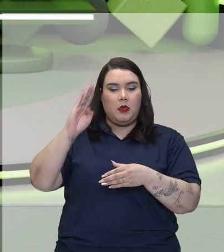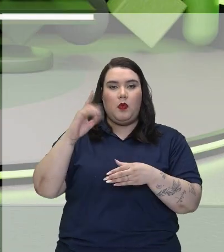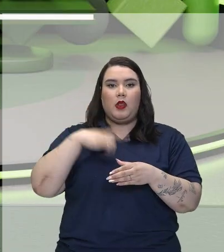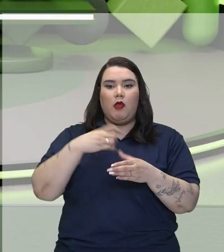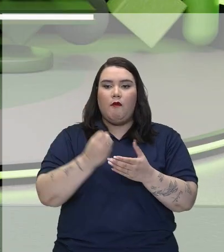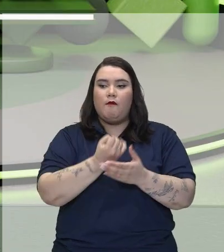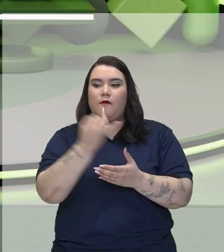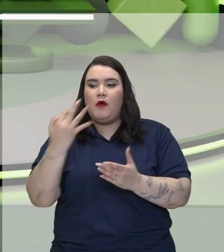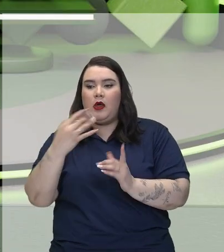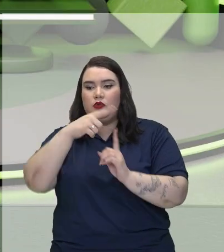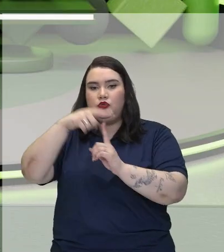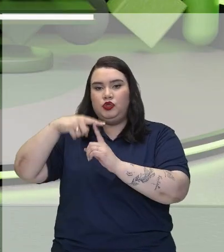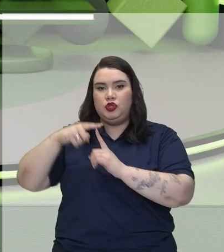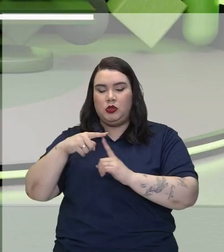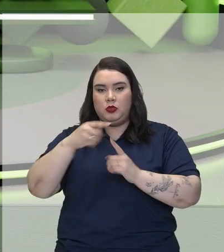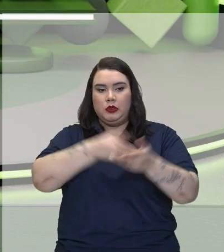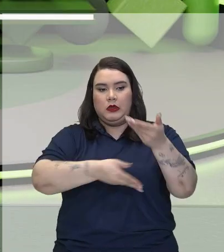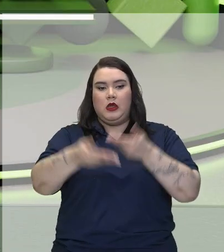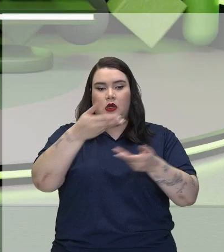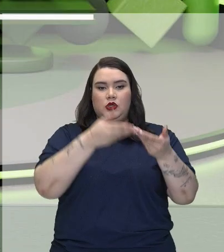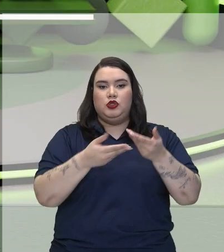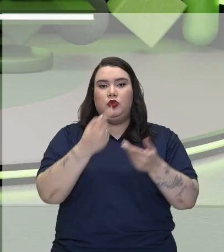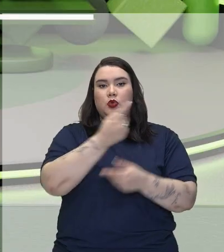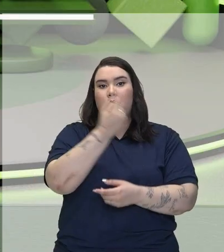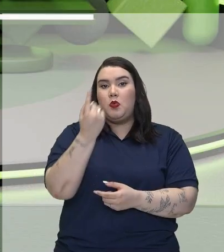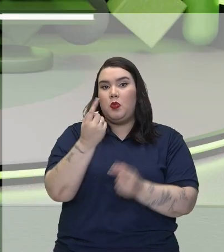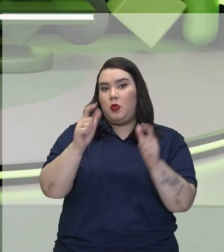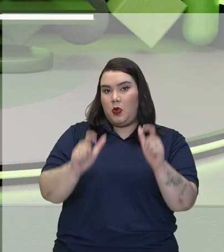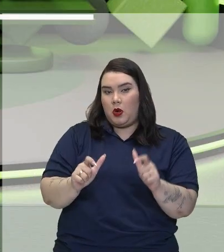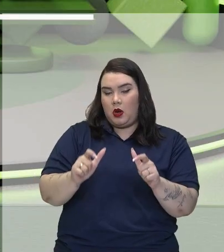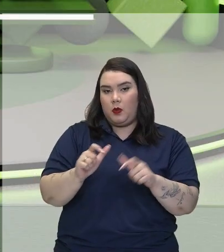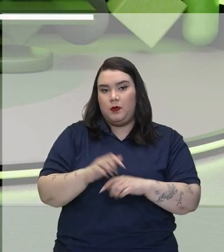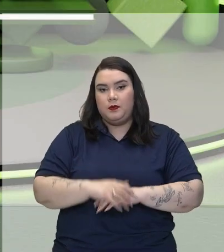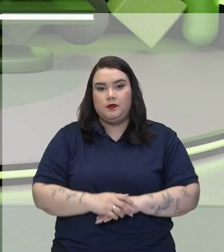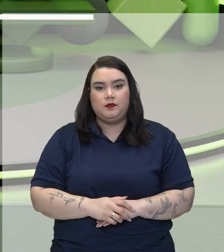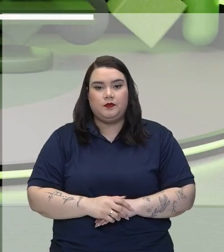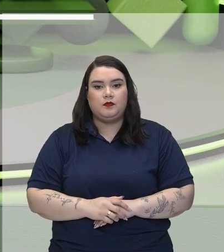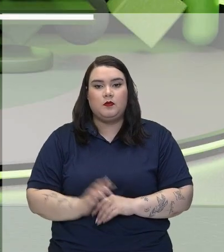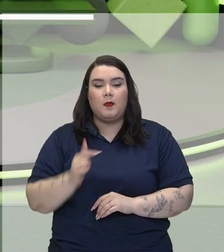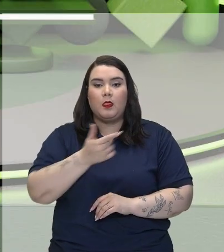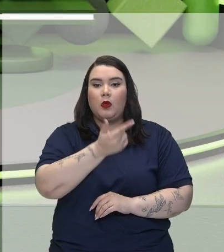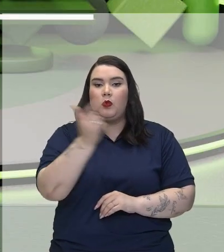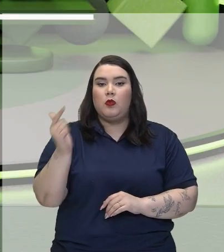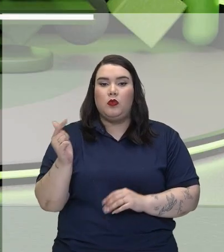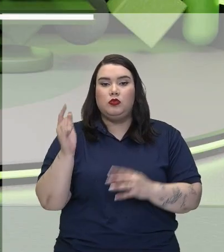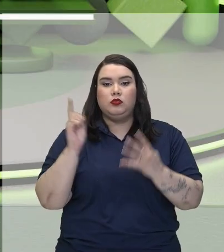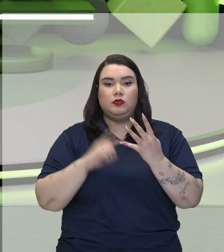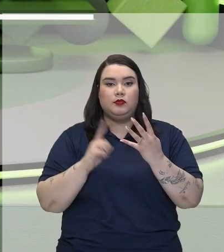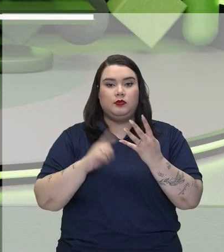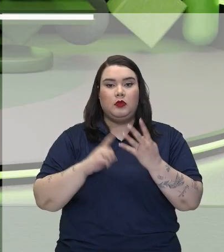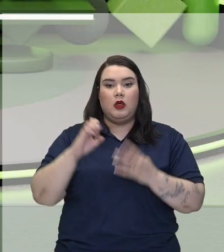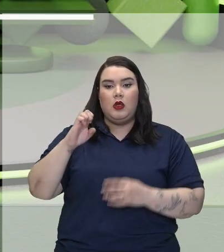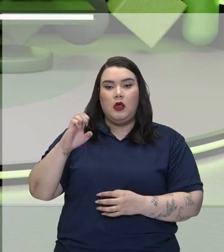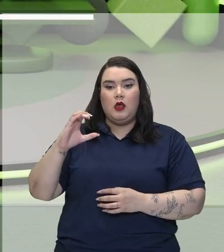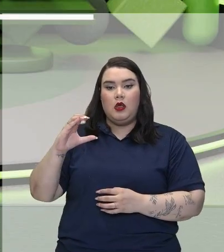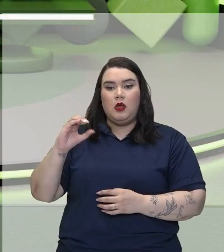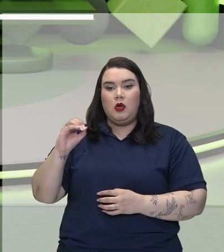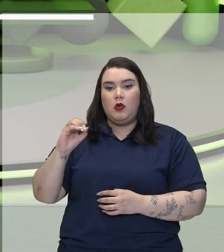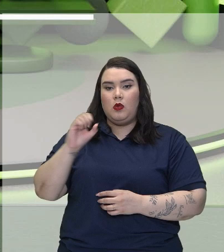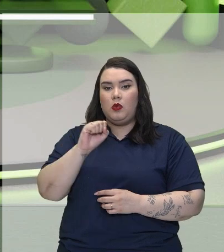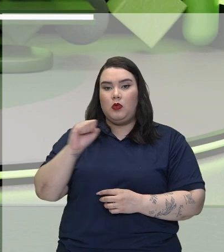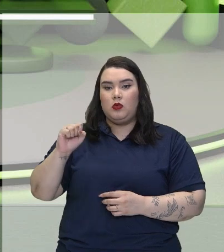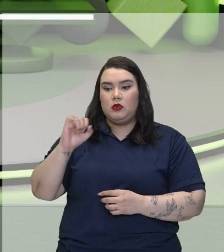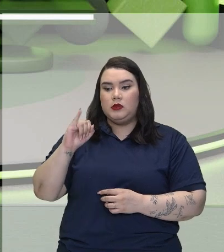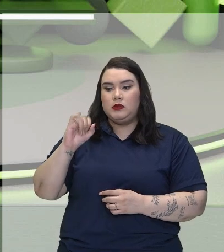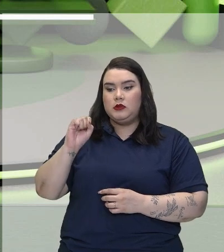populações ali naquele espaço. E aí a gente vai observar o próximo nível, que é o nível ecossistema. Né? Quando